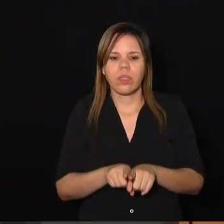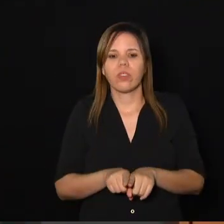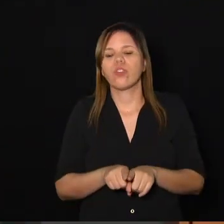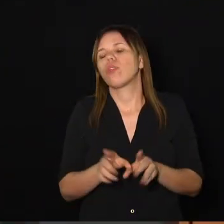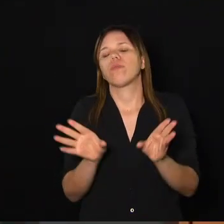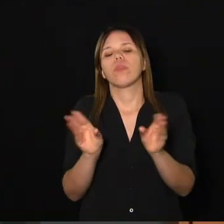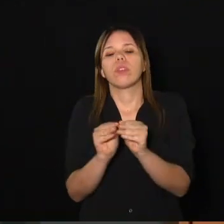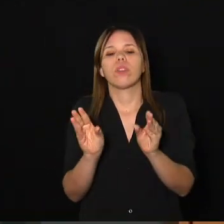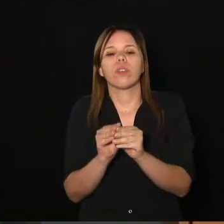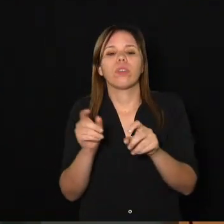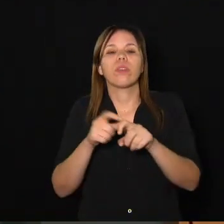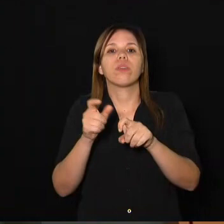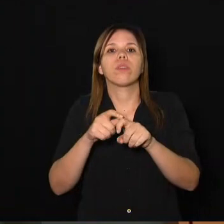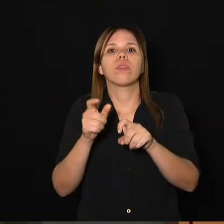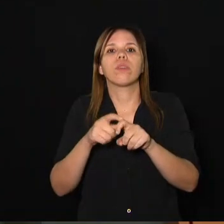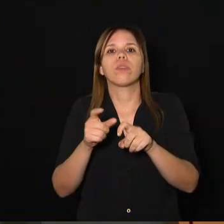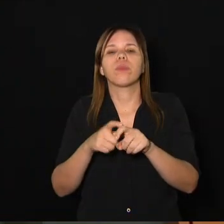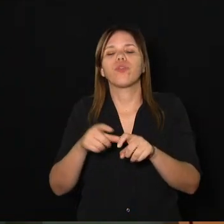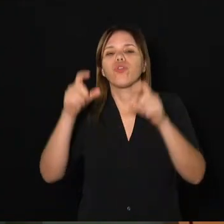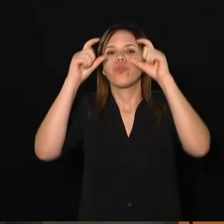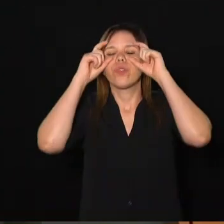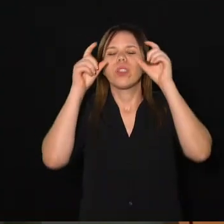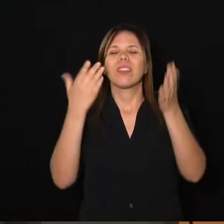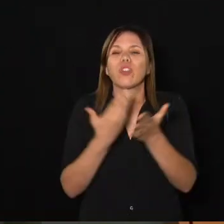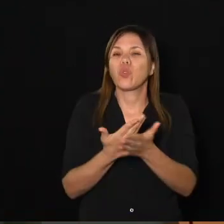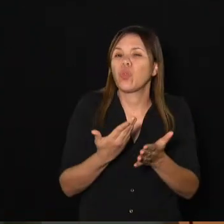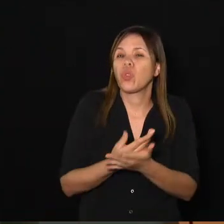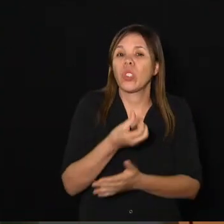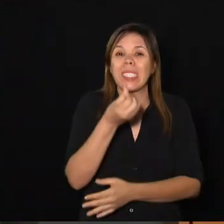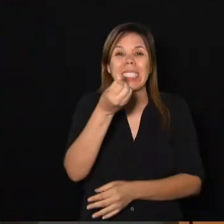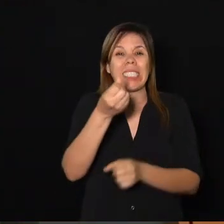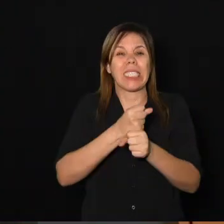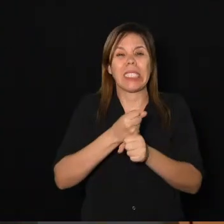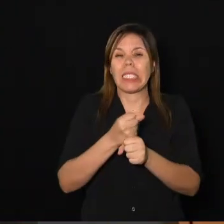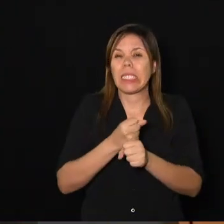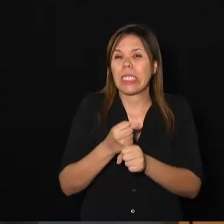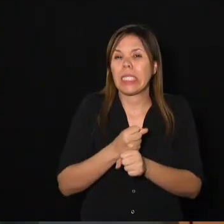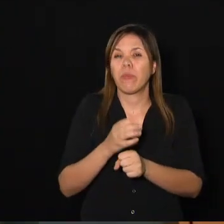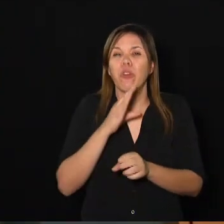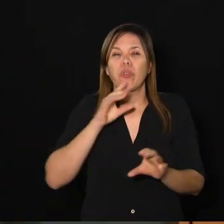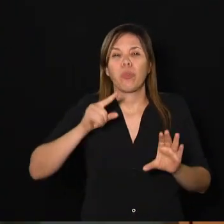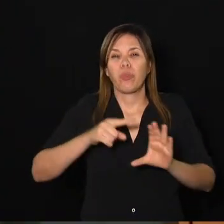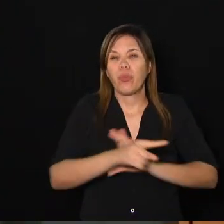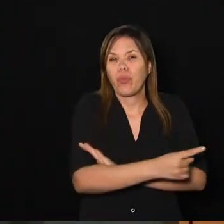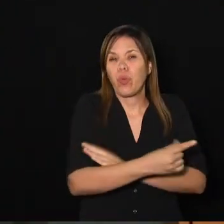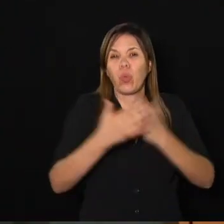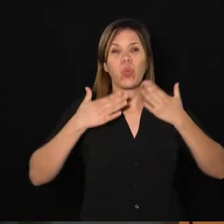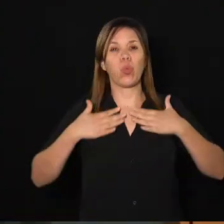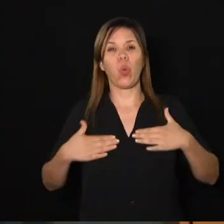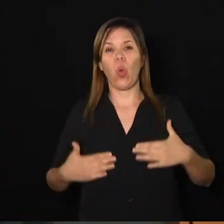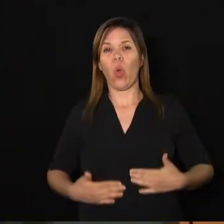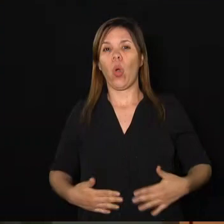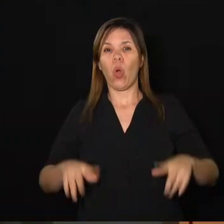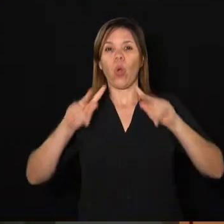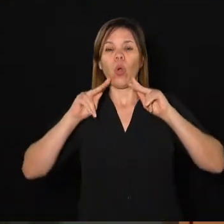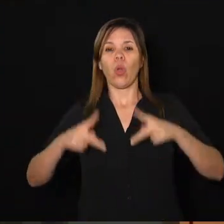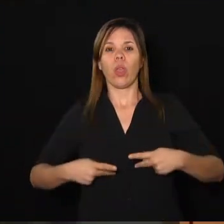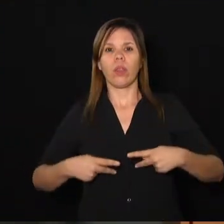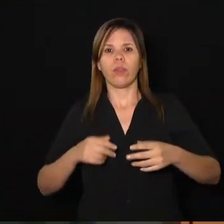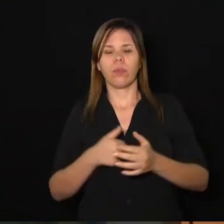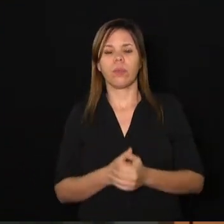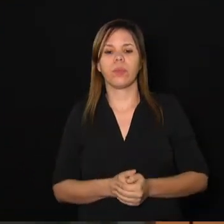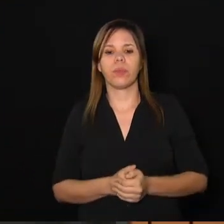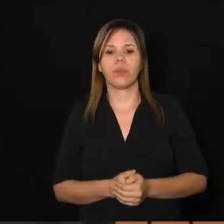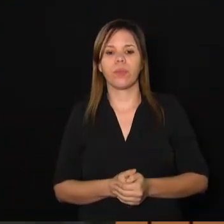do médico oftalmologista em si que estudou seis anos para conhecer o corpo humano doutor por gentileza só um minutinho para interromper